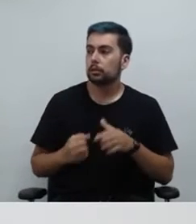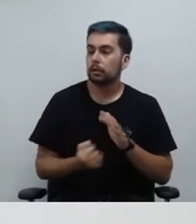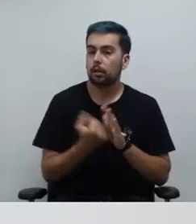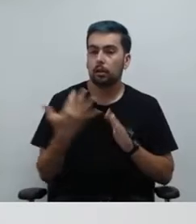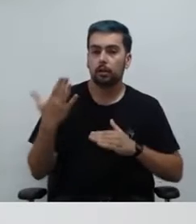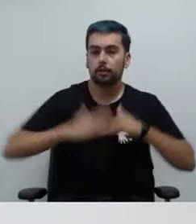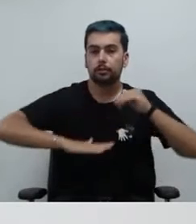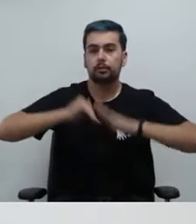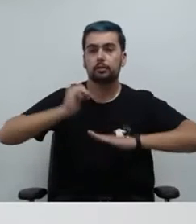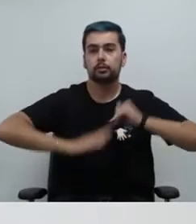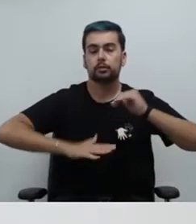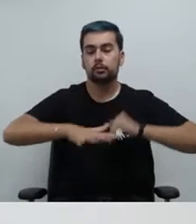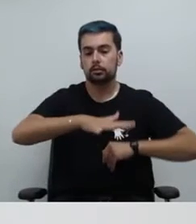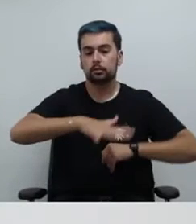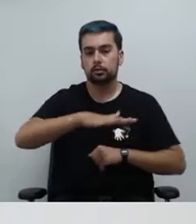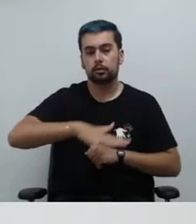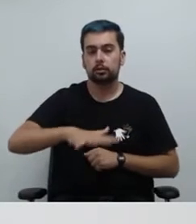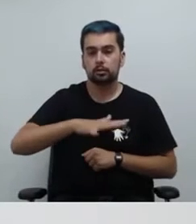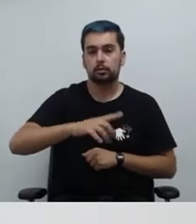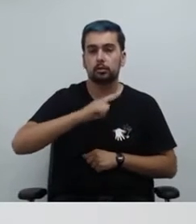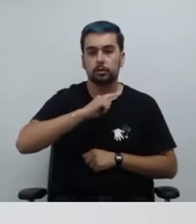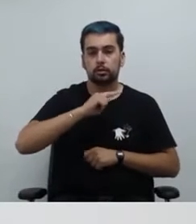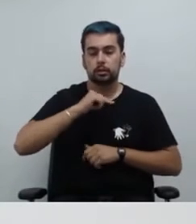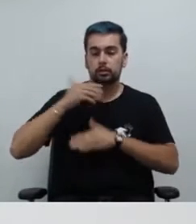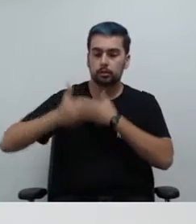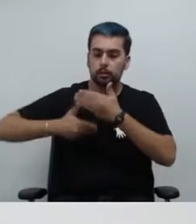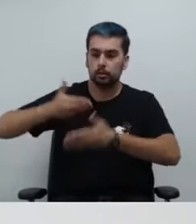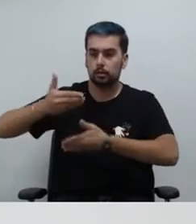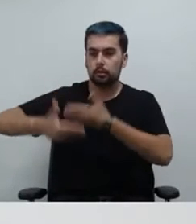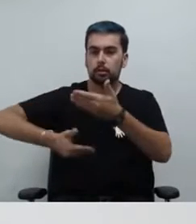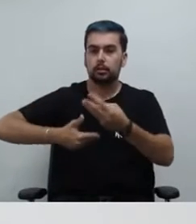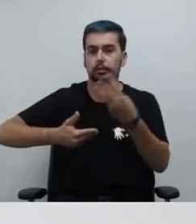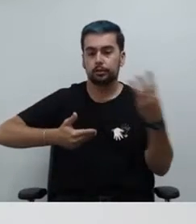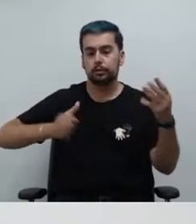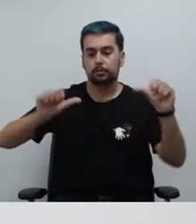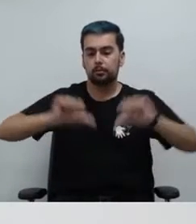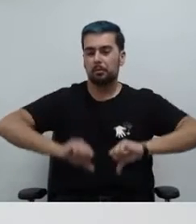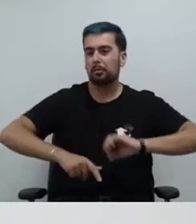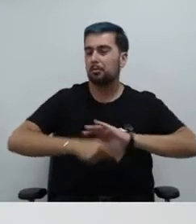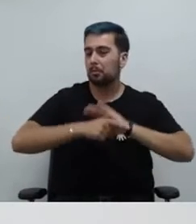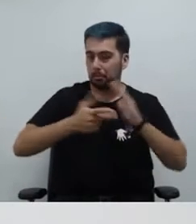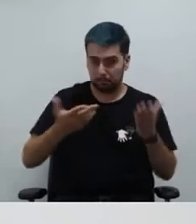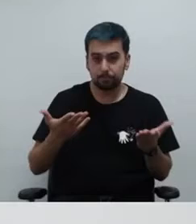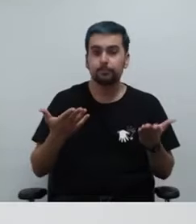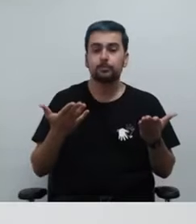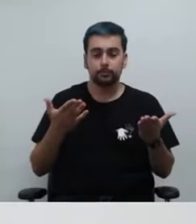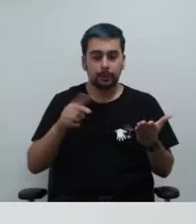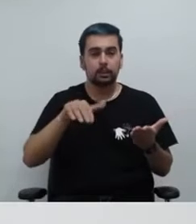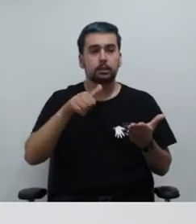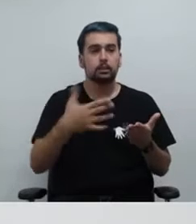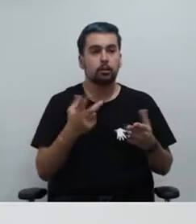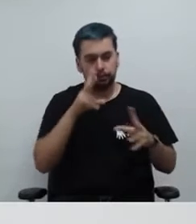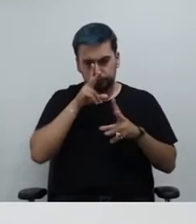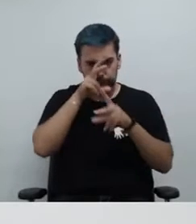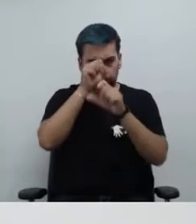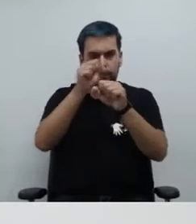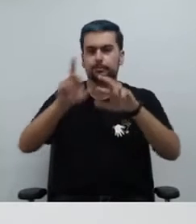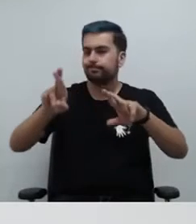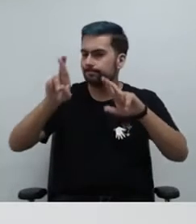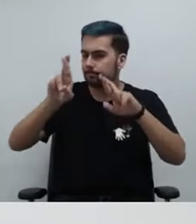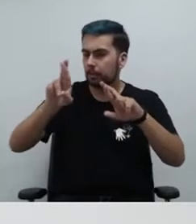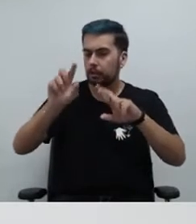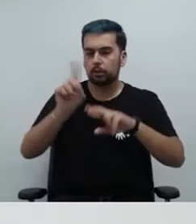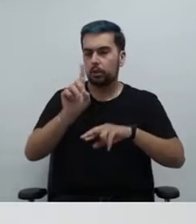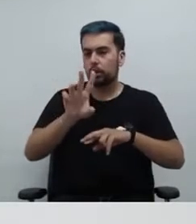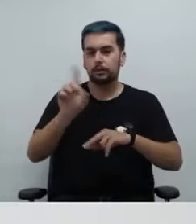de profissionais por habitante, nós estejamos aí com a carreira das 3 piores proporções no país. Então, esse reforço não é só esperado, ele é necessário